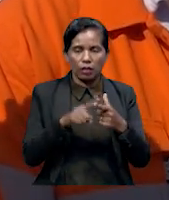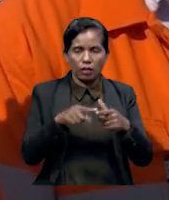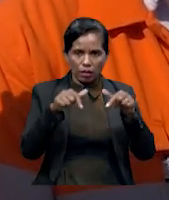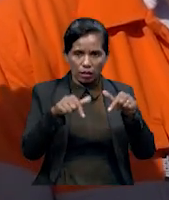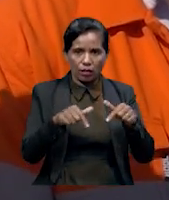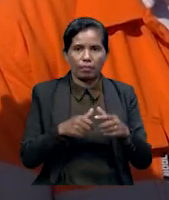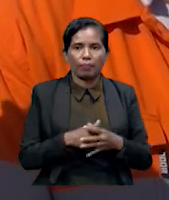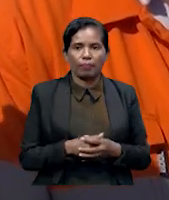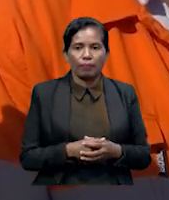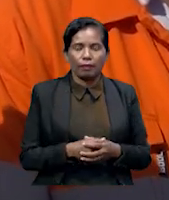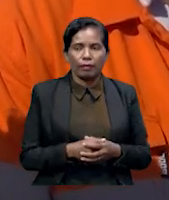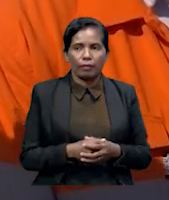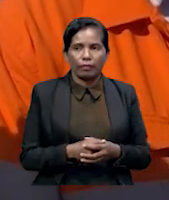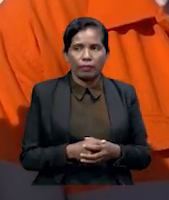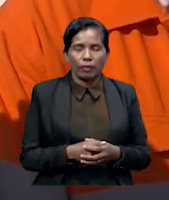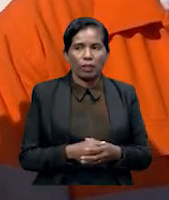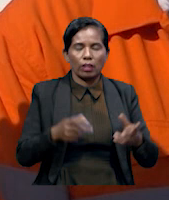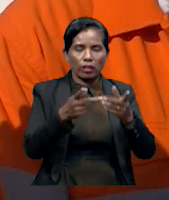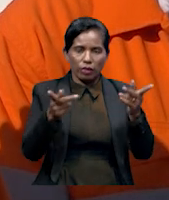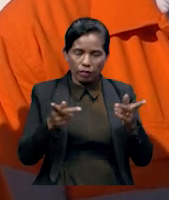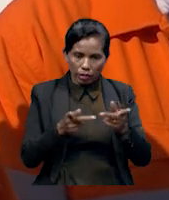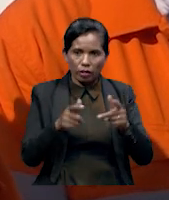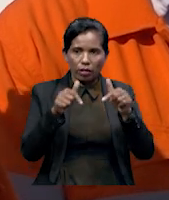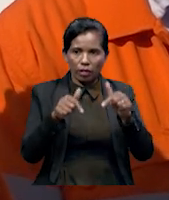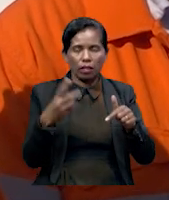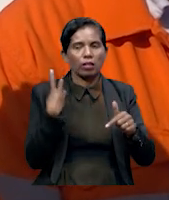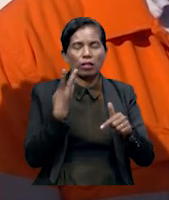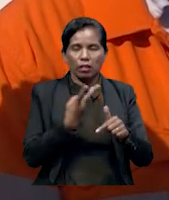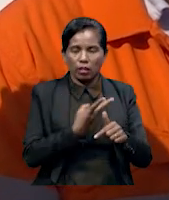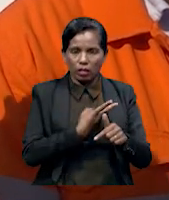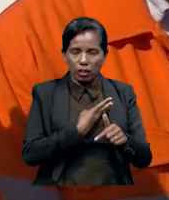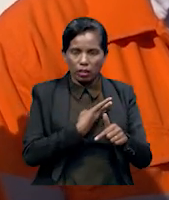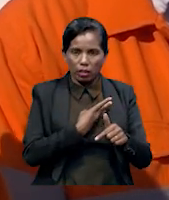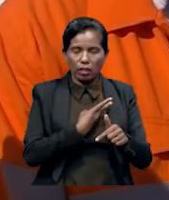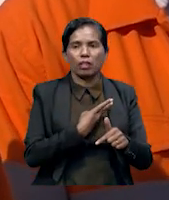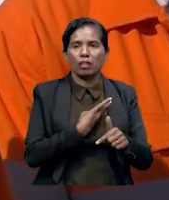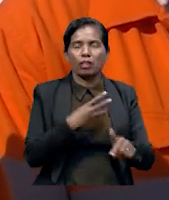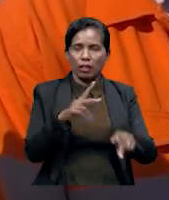maka, ya fatidane, que ingeniería